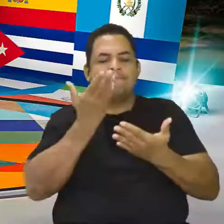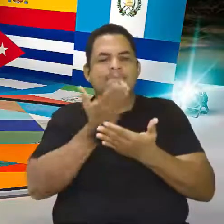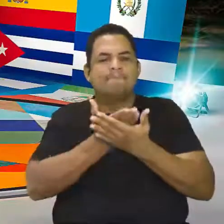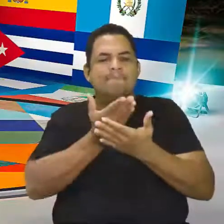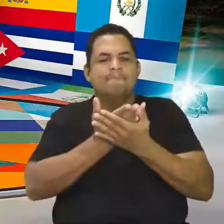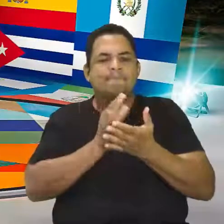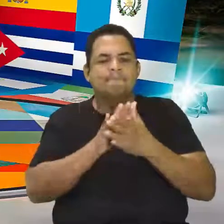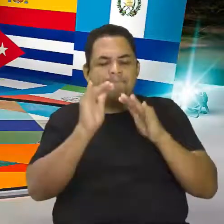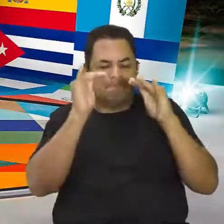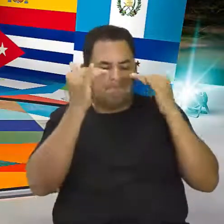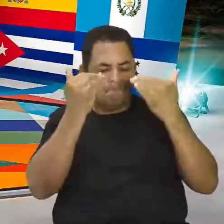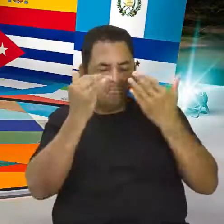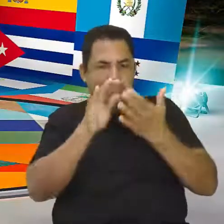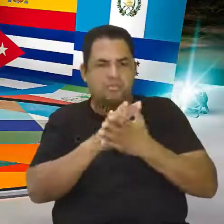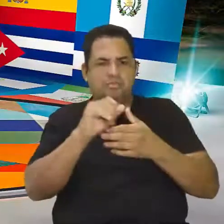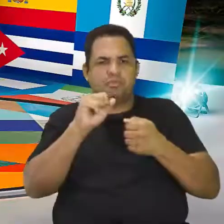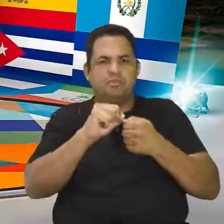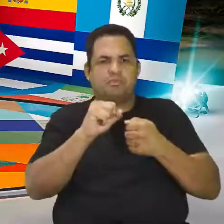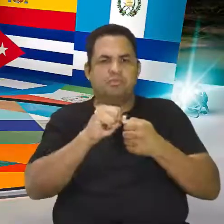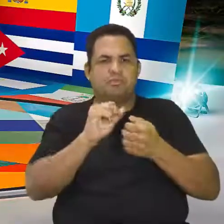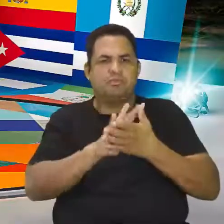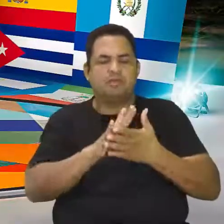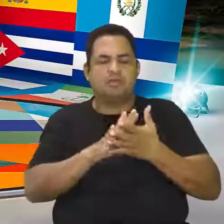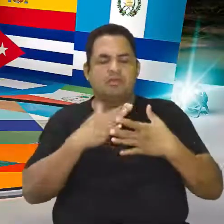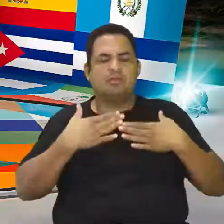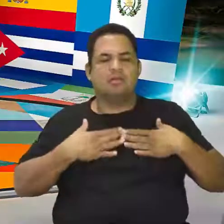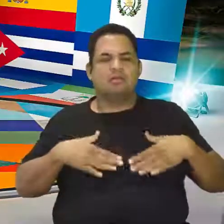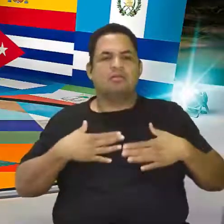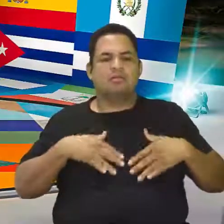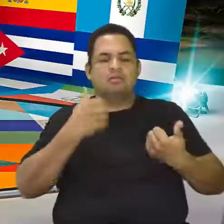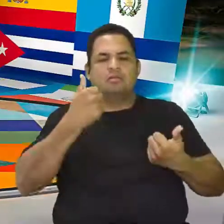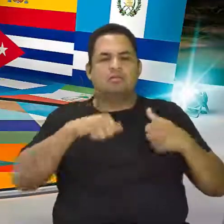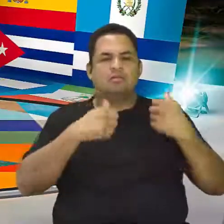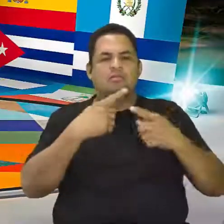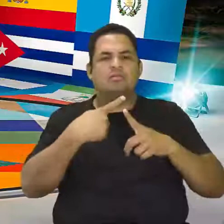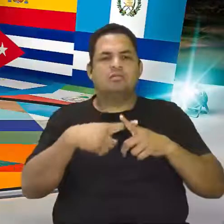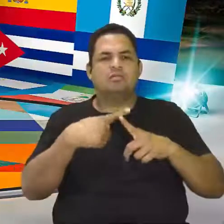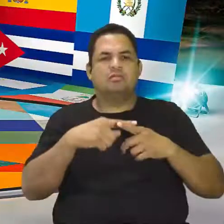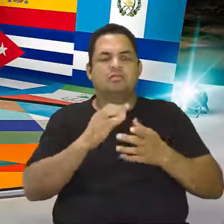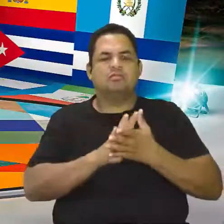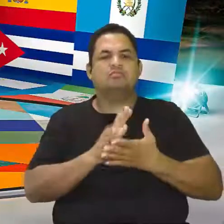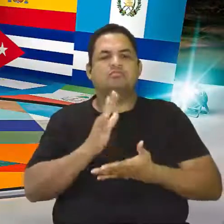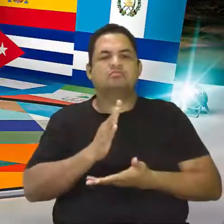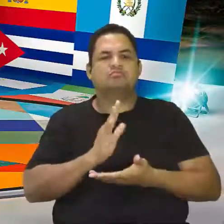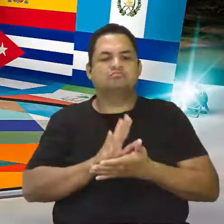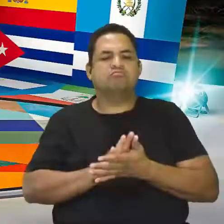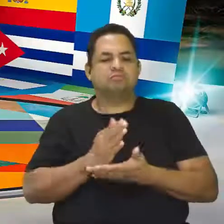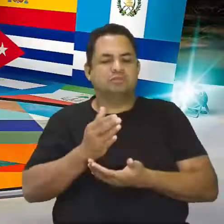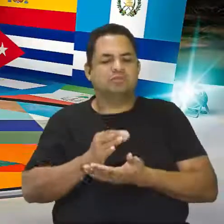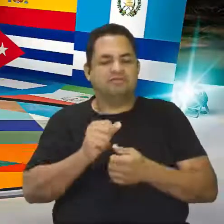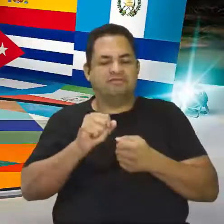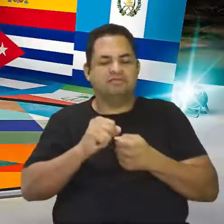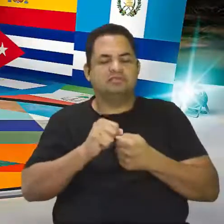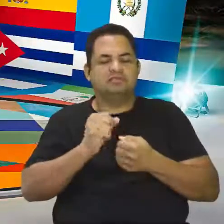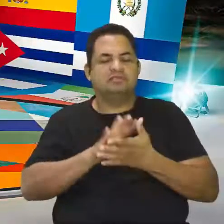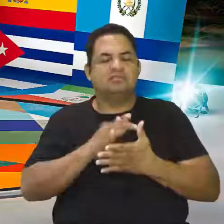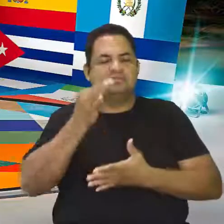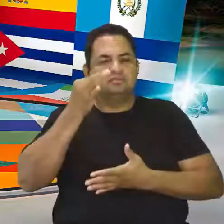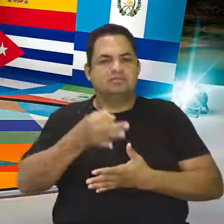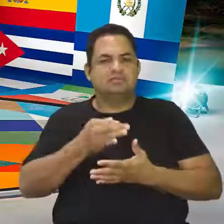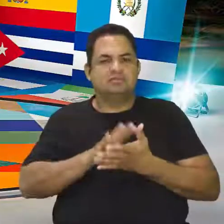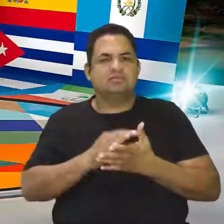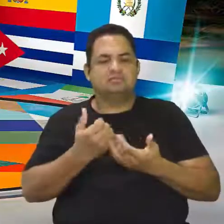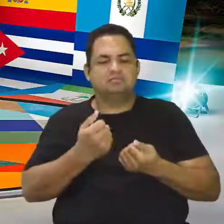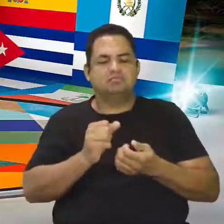se concentra e faz com muita calma a avaliação, porque você com certeza vai dar conta, tá bom? Verdade. Porque vocês